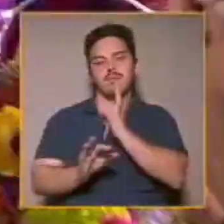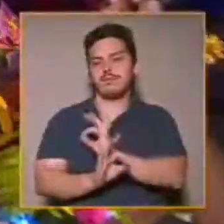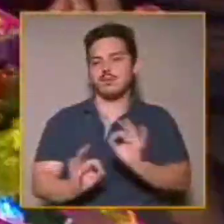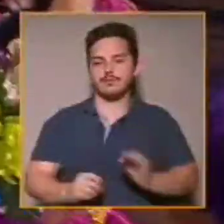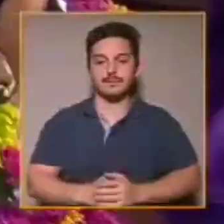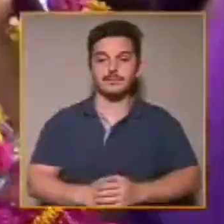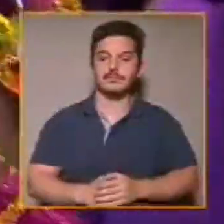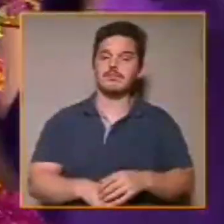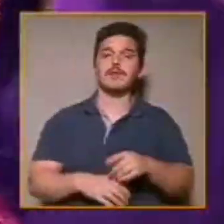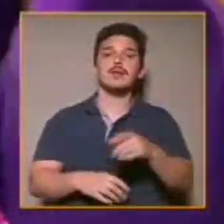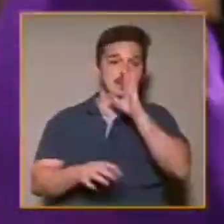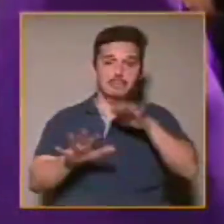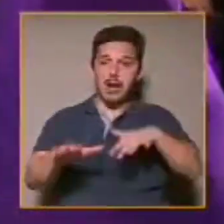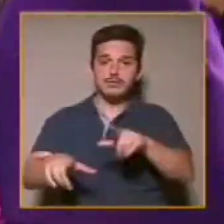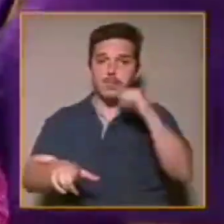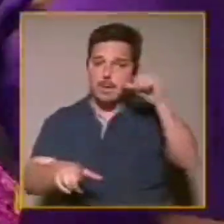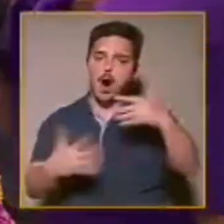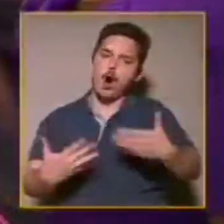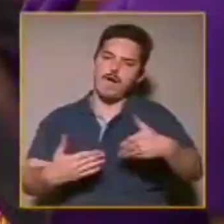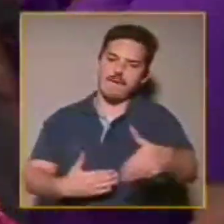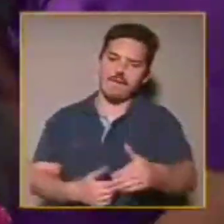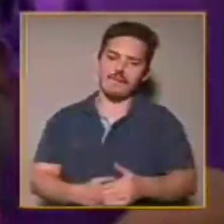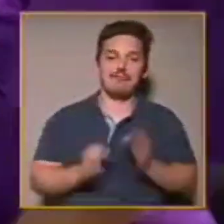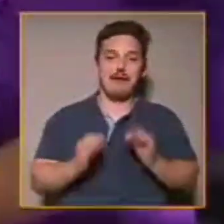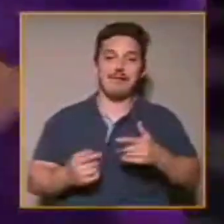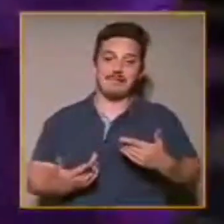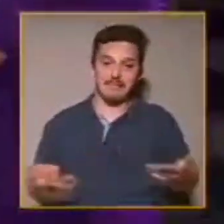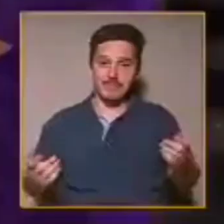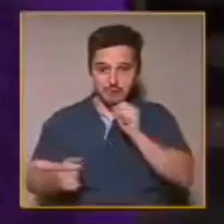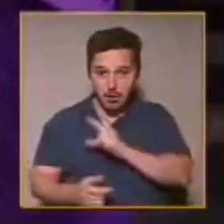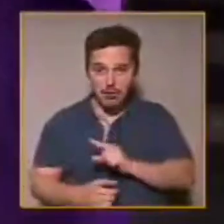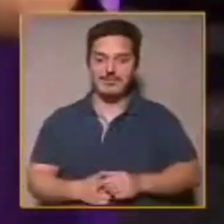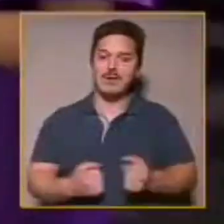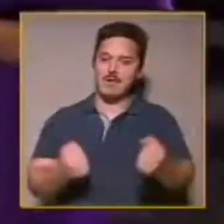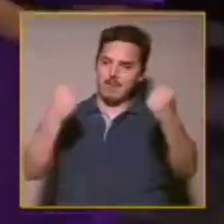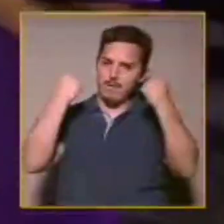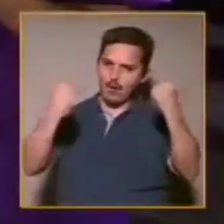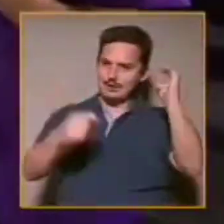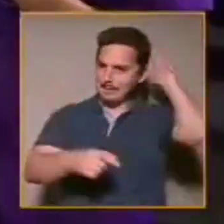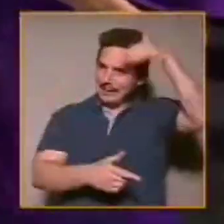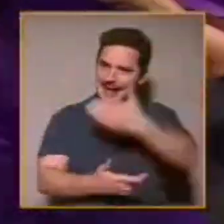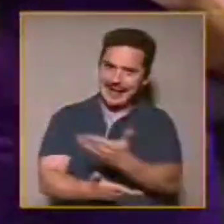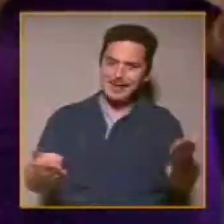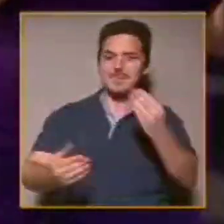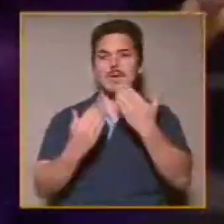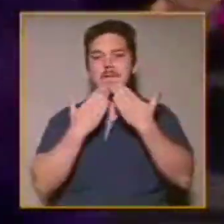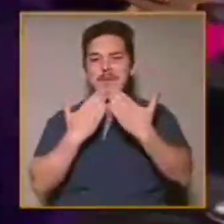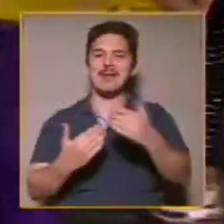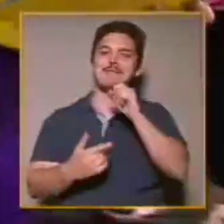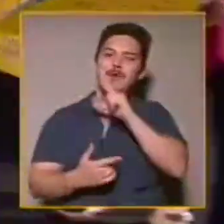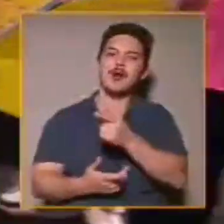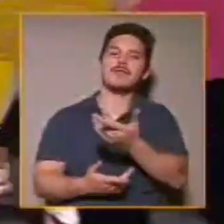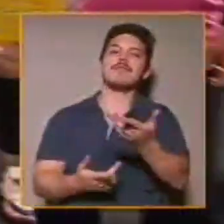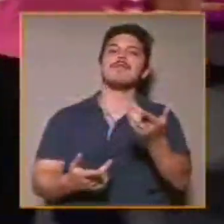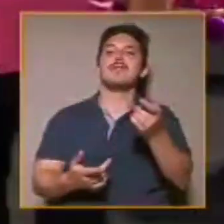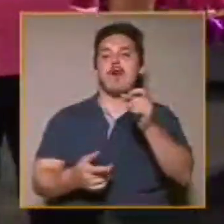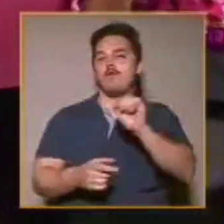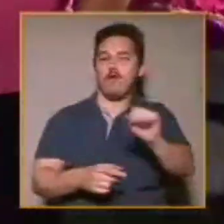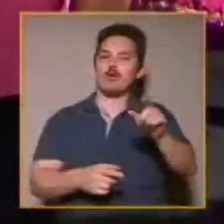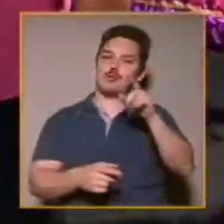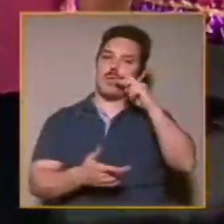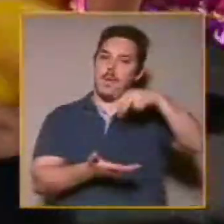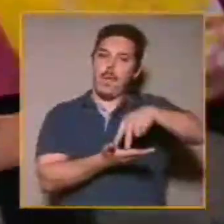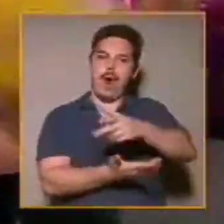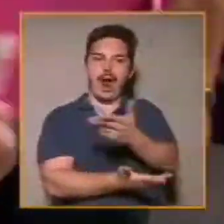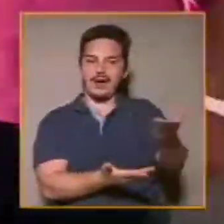marcharam? Se não marcharam, vão marchar agora, está bem? Portanto, vamos a isso, pode ser? Força, padrinhos, muito obrigada, podem tomar os vossos lugares.